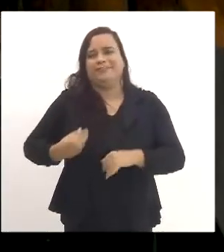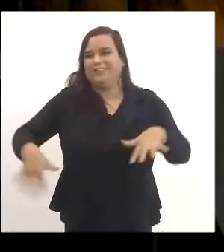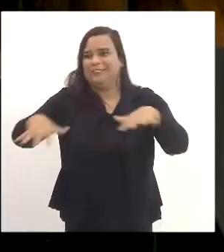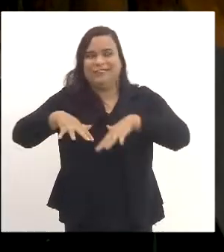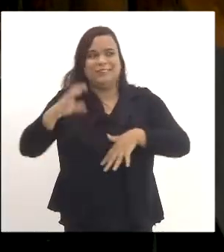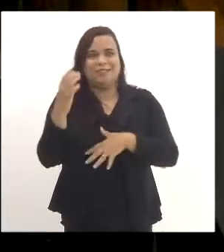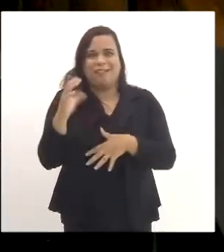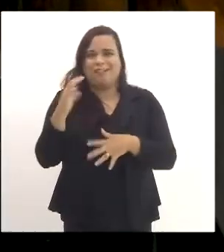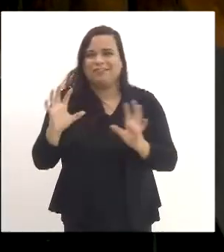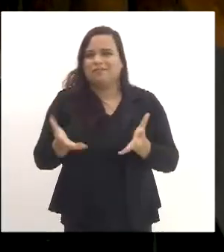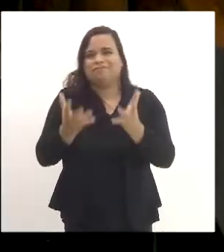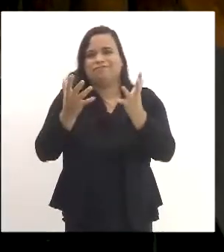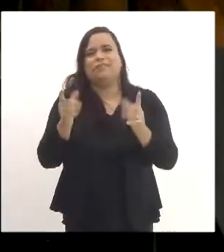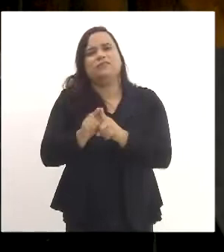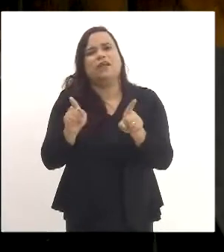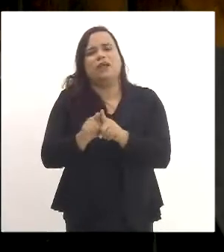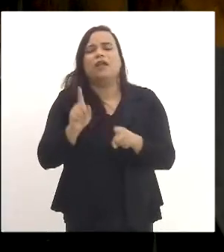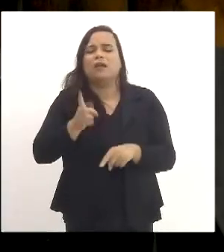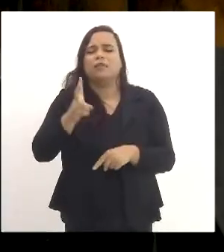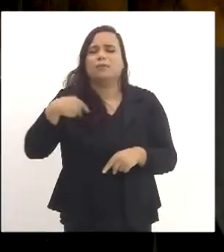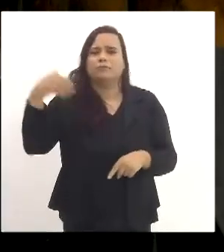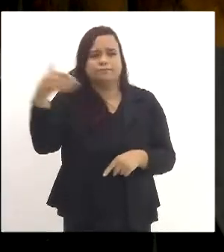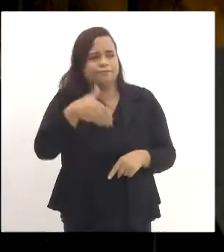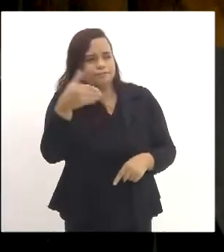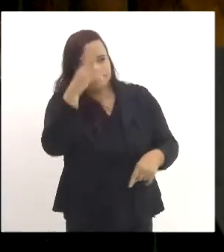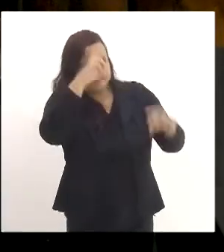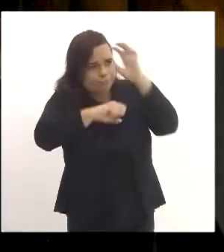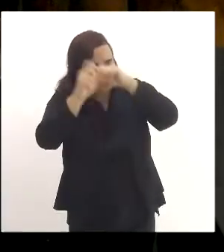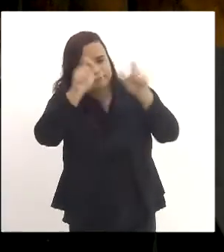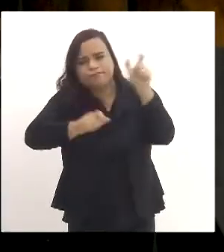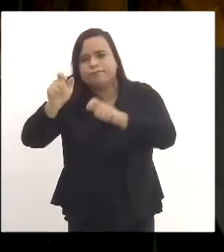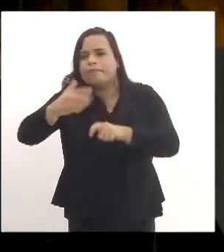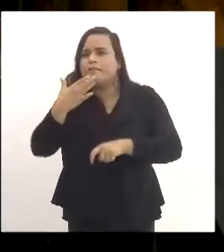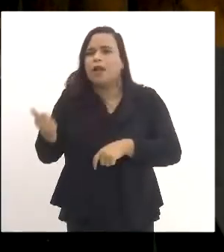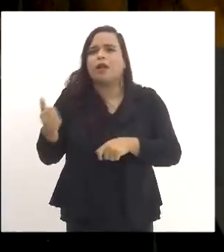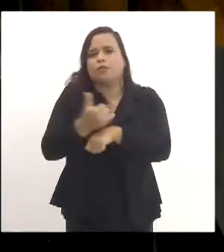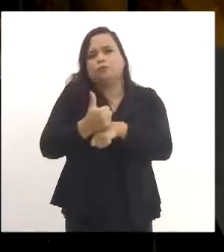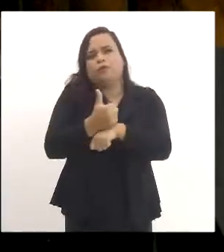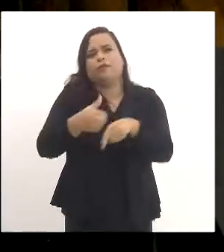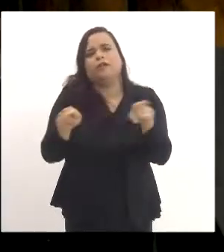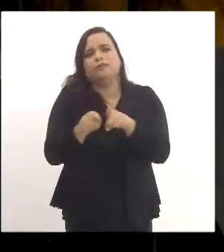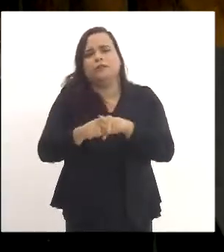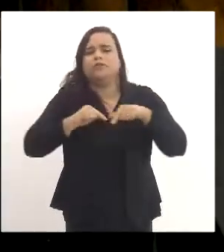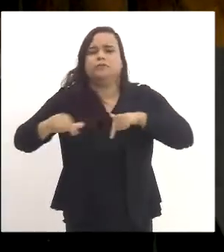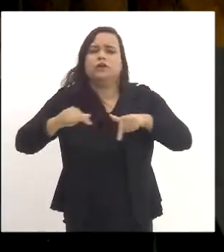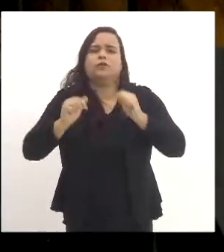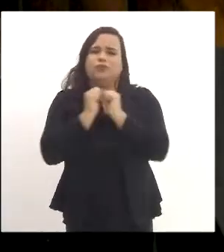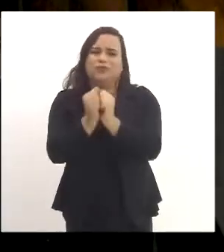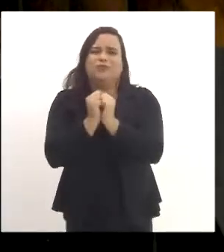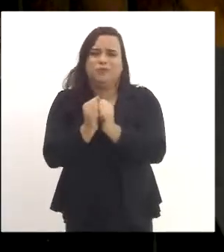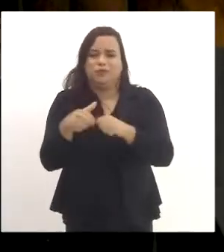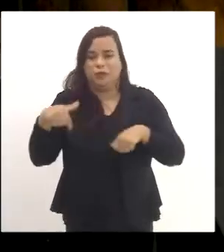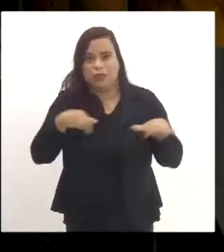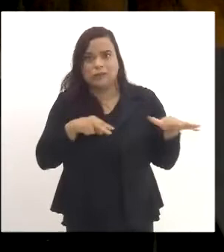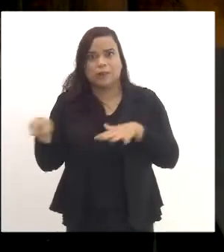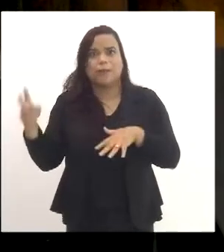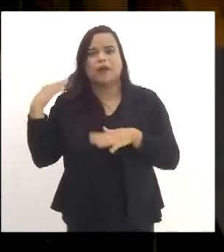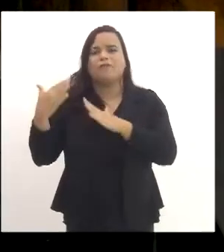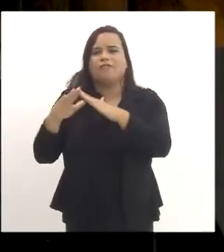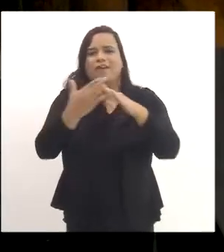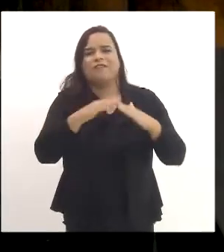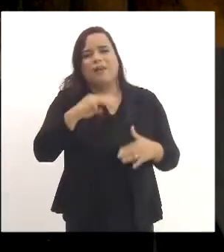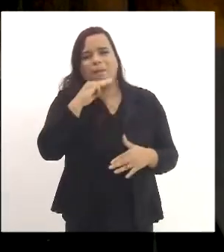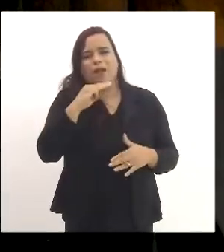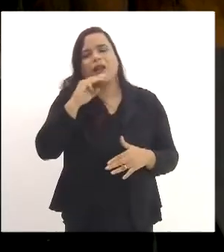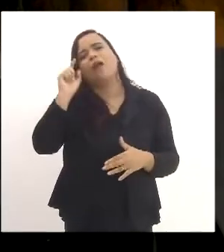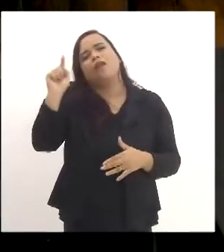como tal, procurei sempre aprender com os melhores e trabalhar com eles. Ainda esta semana, na favela da Maré,